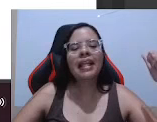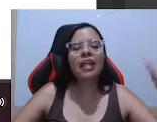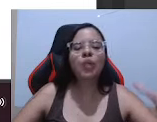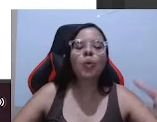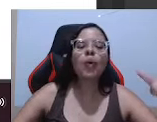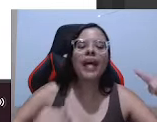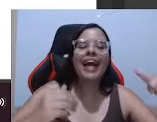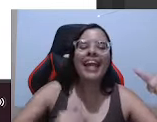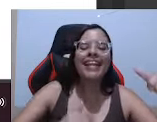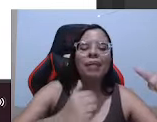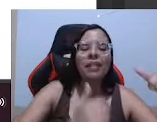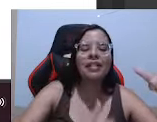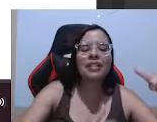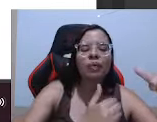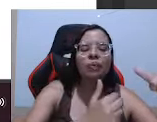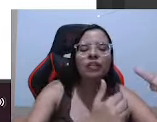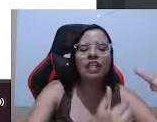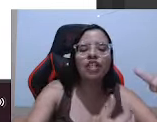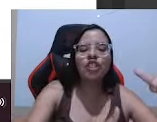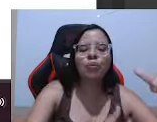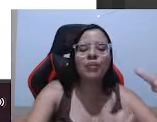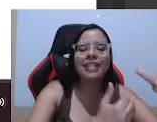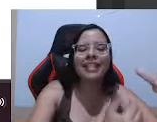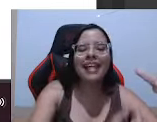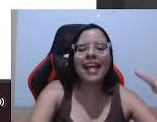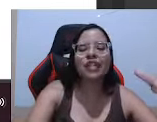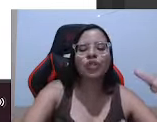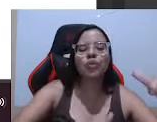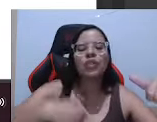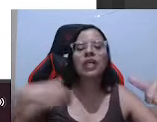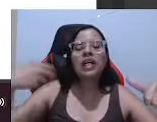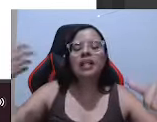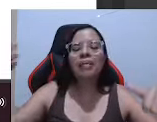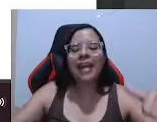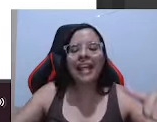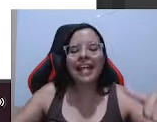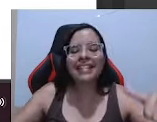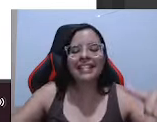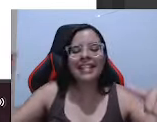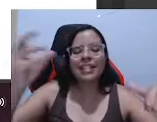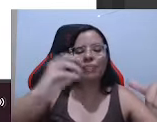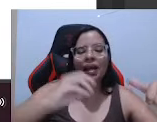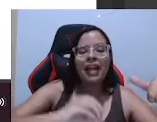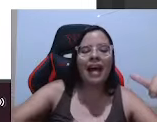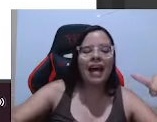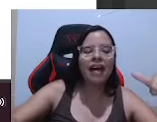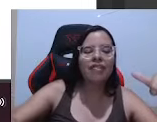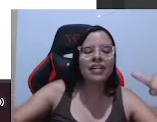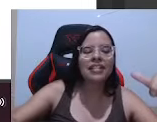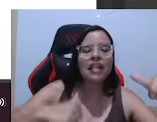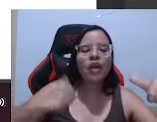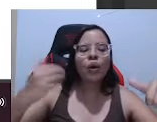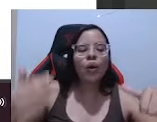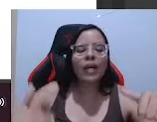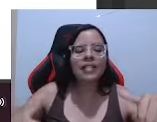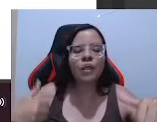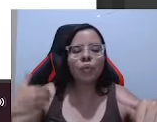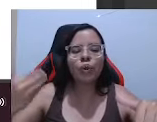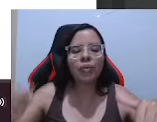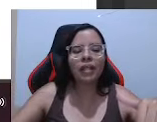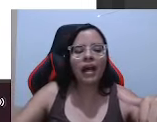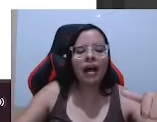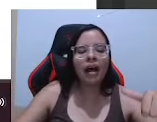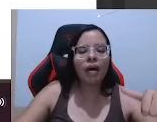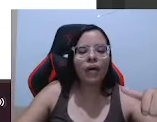portuguesa, leitura e interpretação de tipos de textos, também classes das palavras,